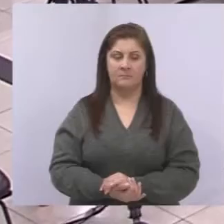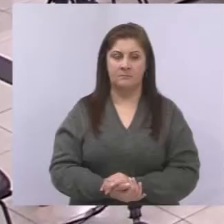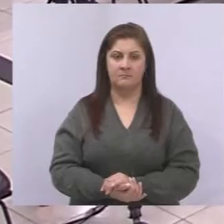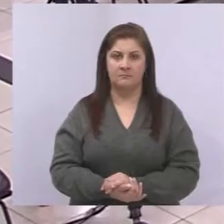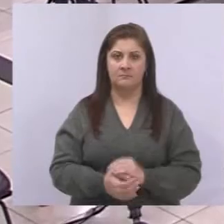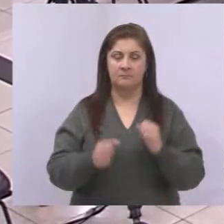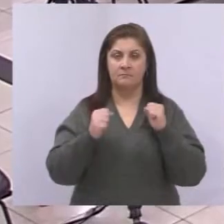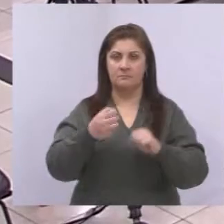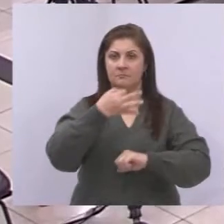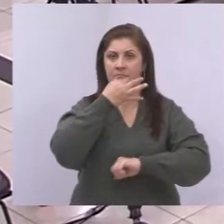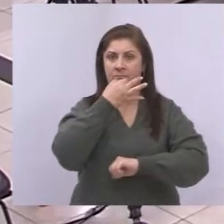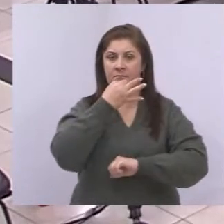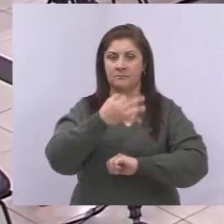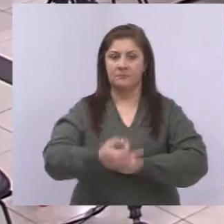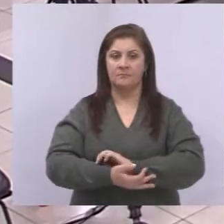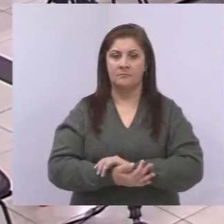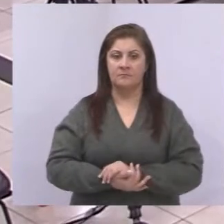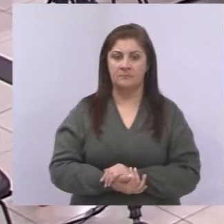O projeto está em discussão.